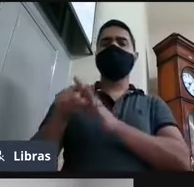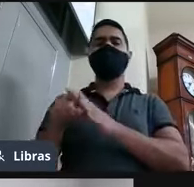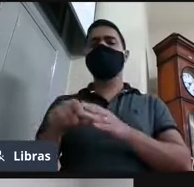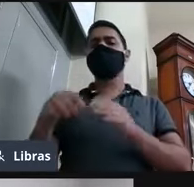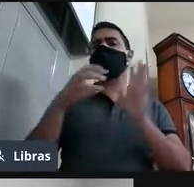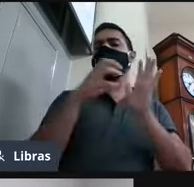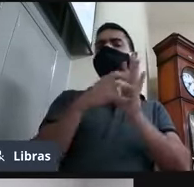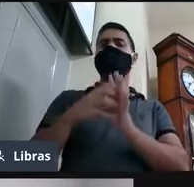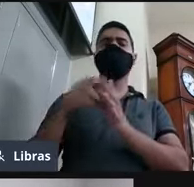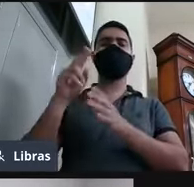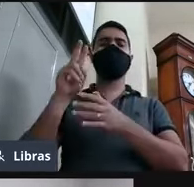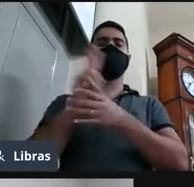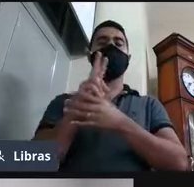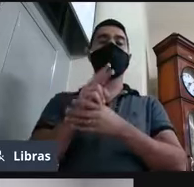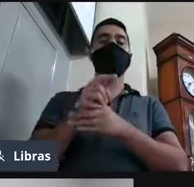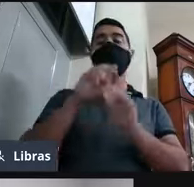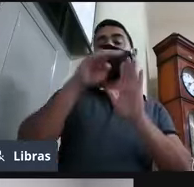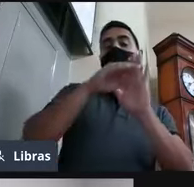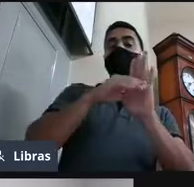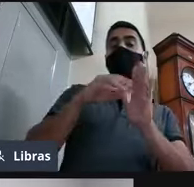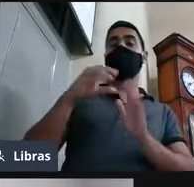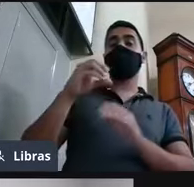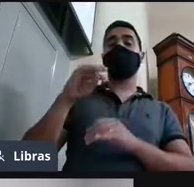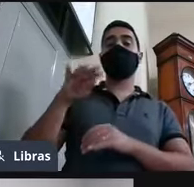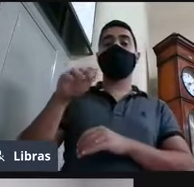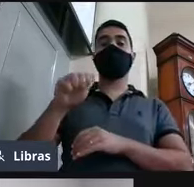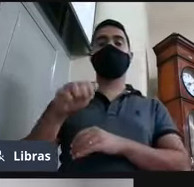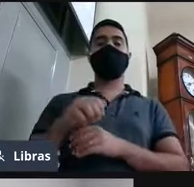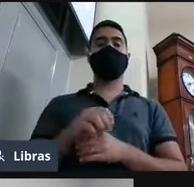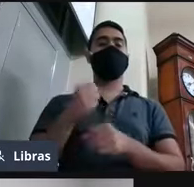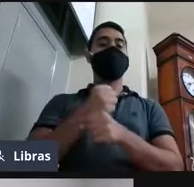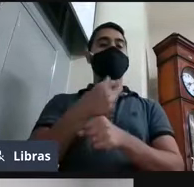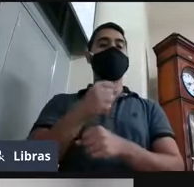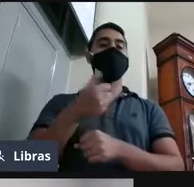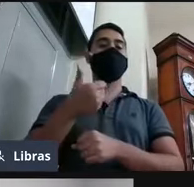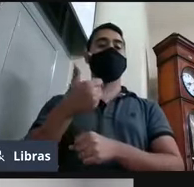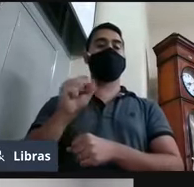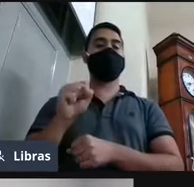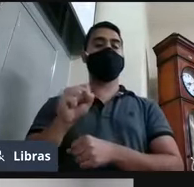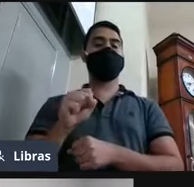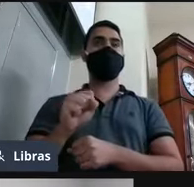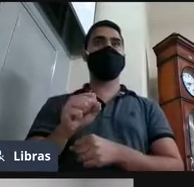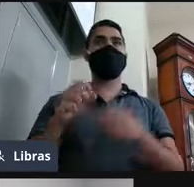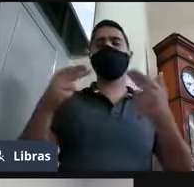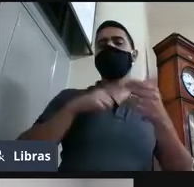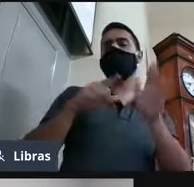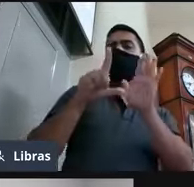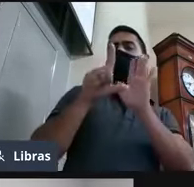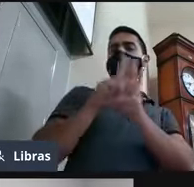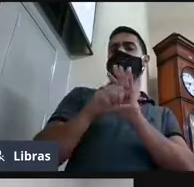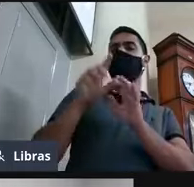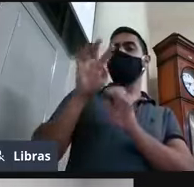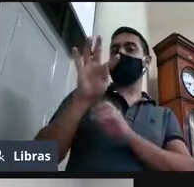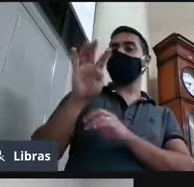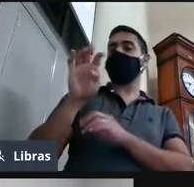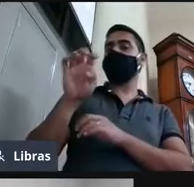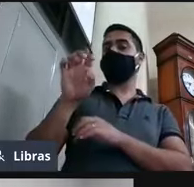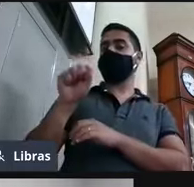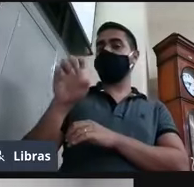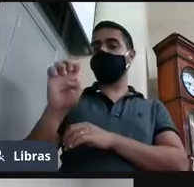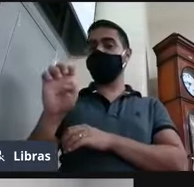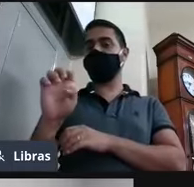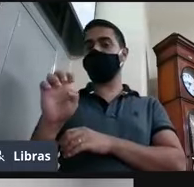Municipal das contas do gestor exercício financeiro 2018. Como pacificado na lei orgânica, o TCE, que ao final